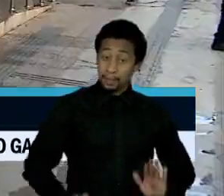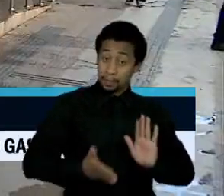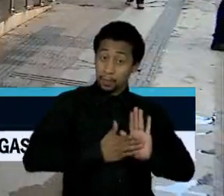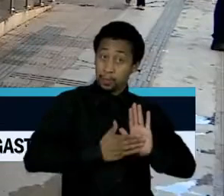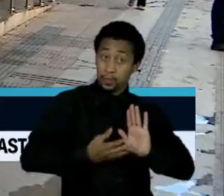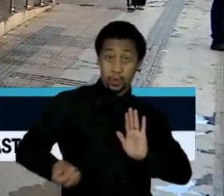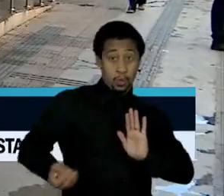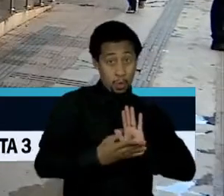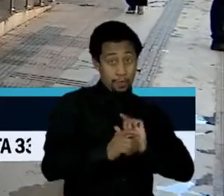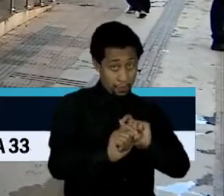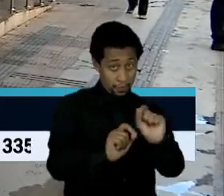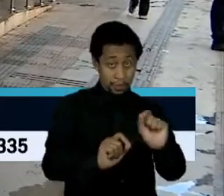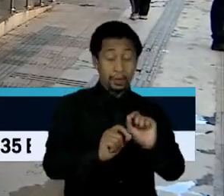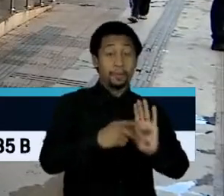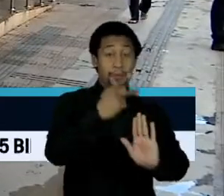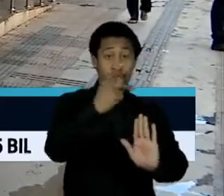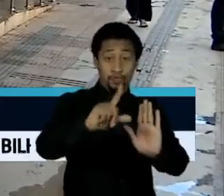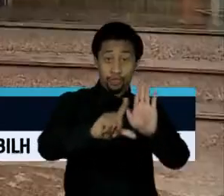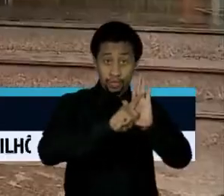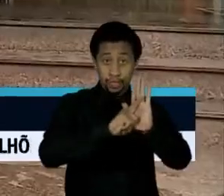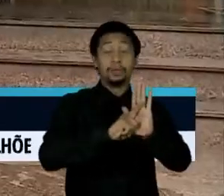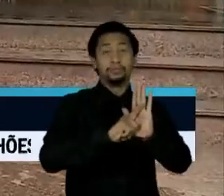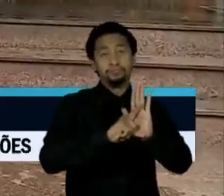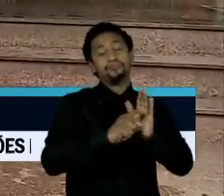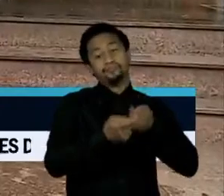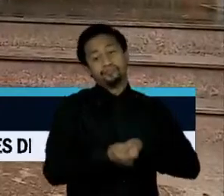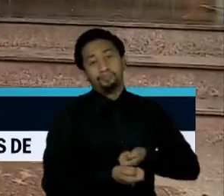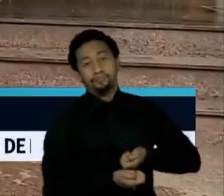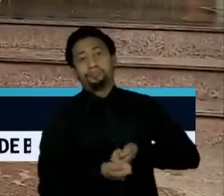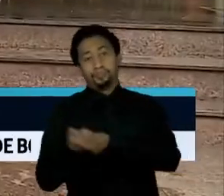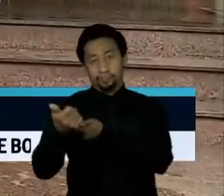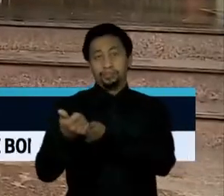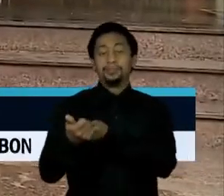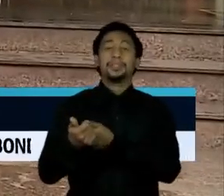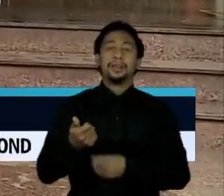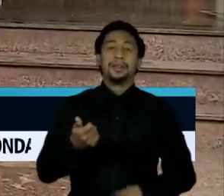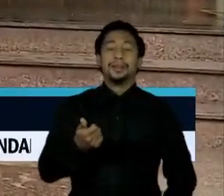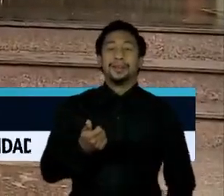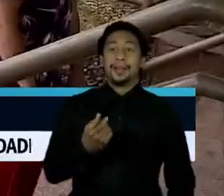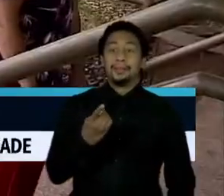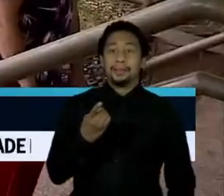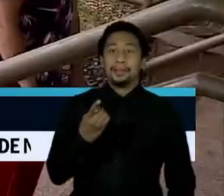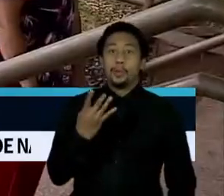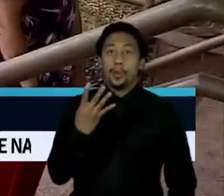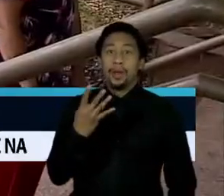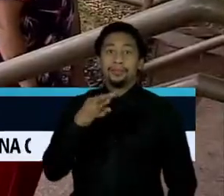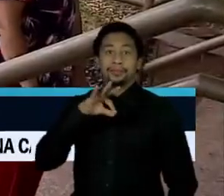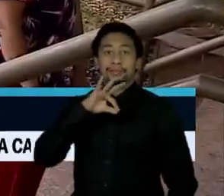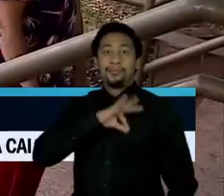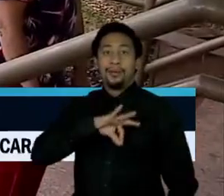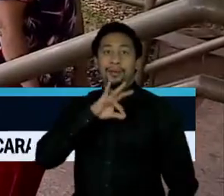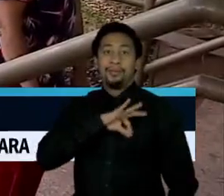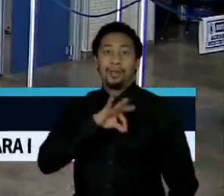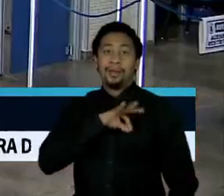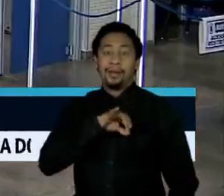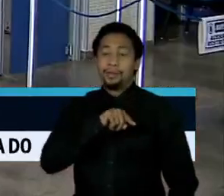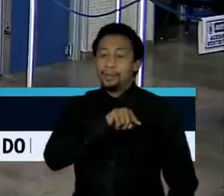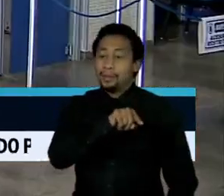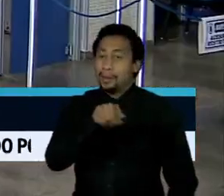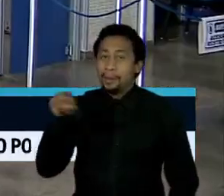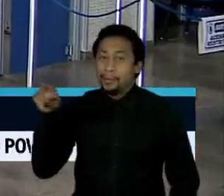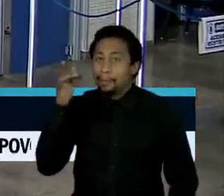é o projeto de lei que libera o pagamento excepcional do 14º salário para aposentados e pensionistas do INSS